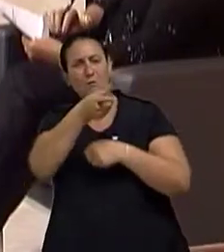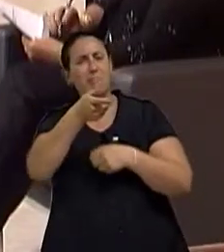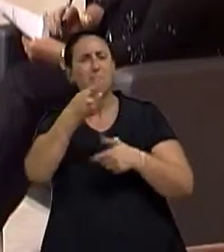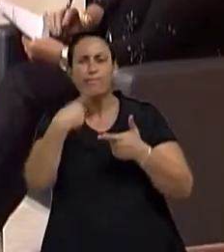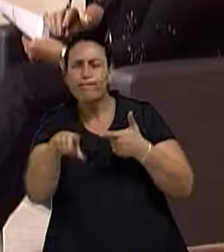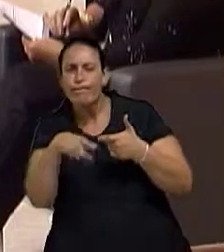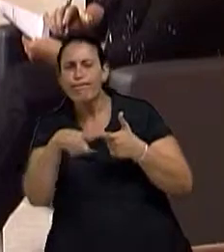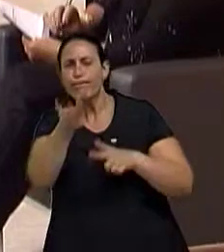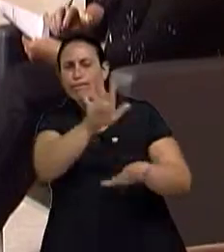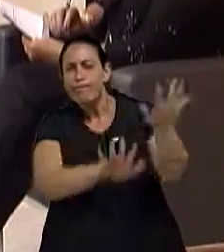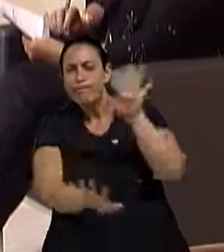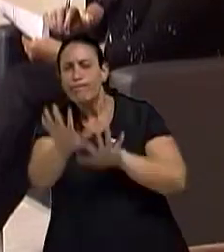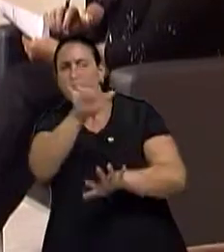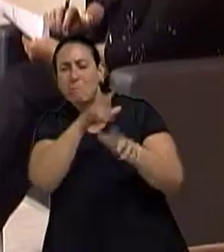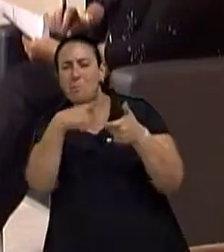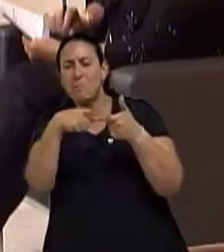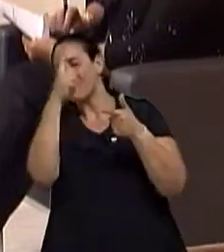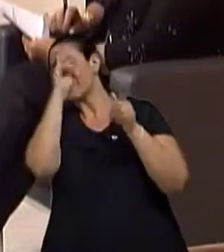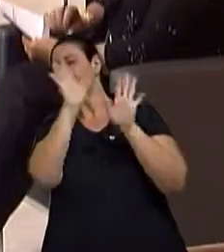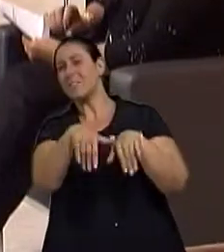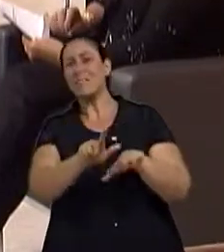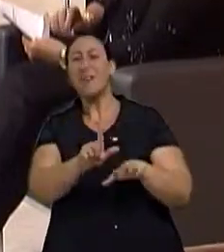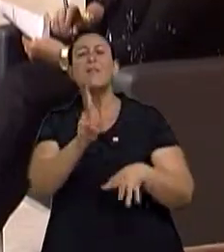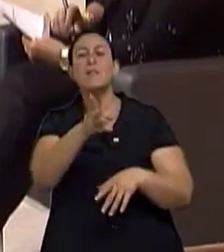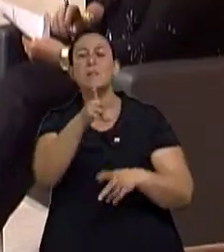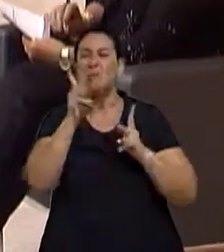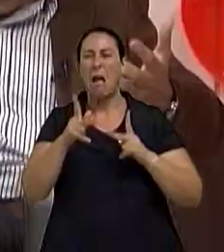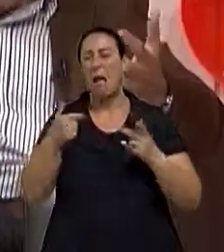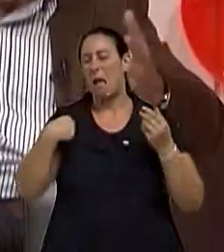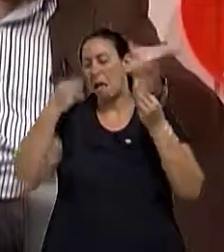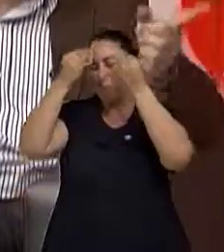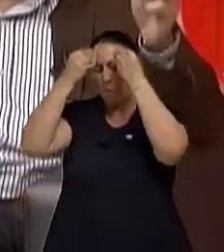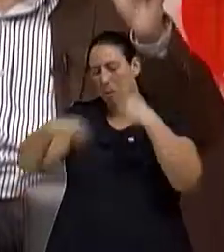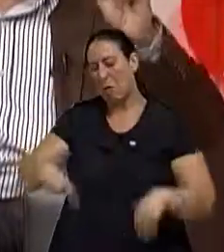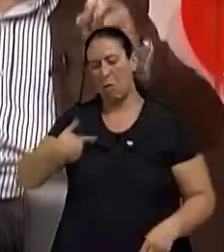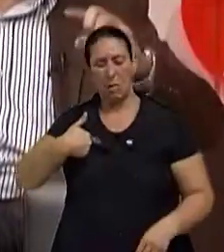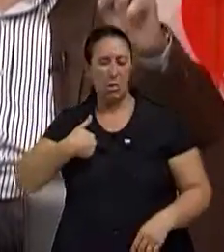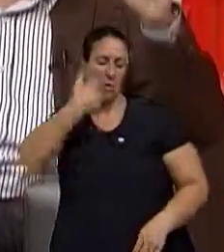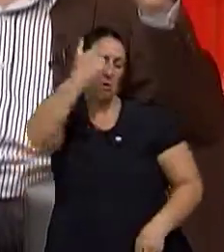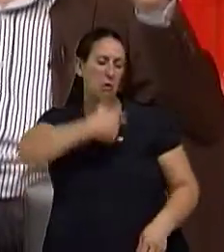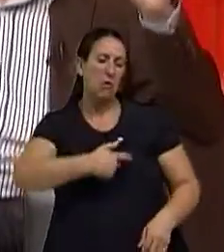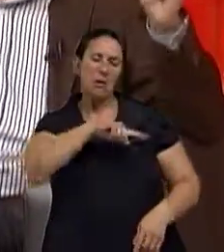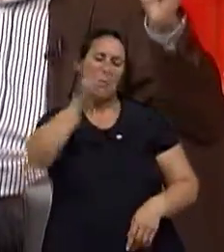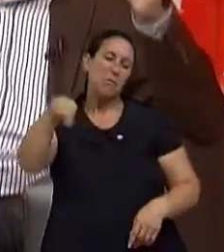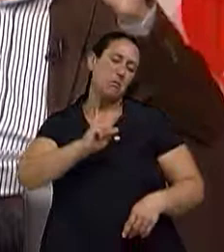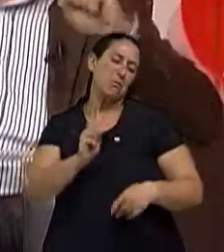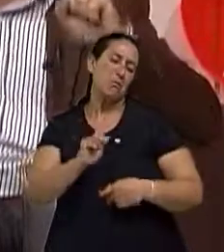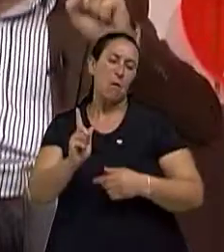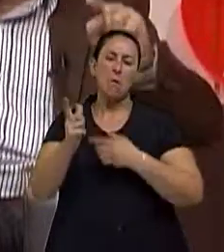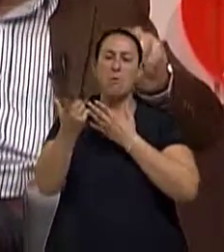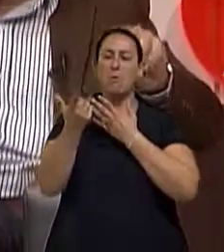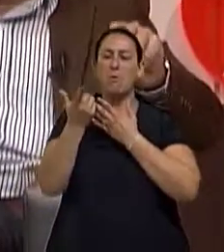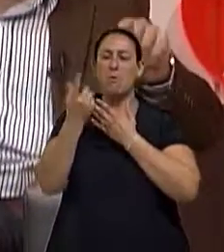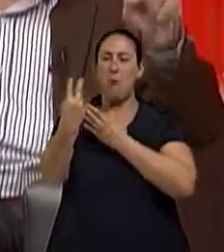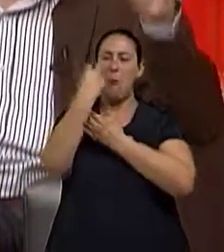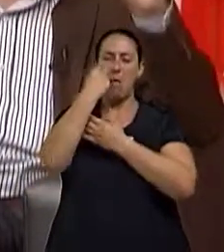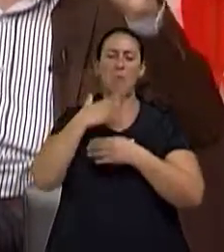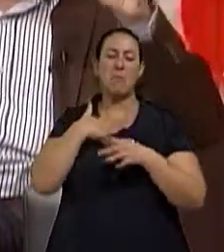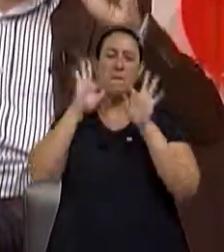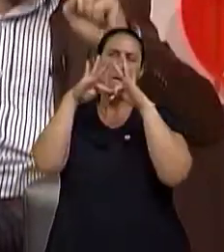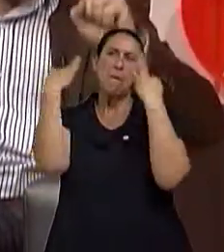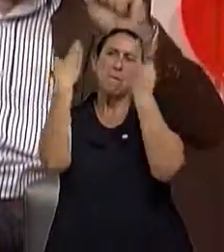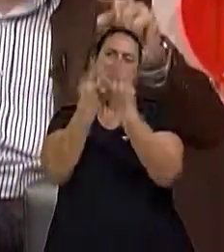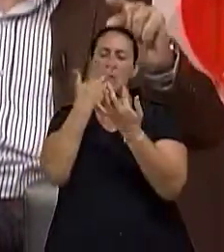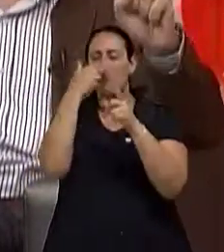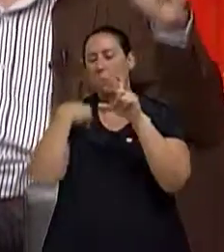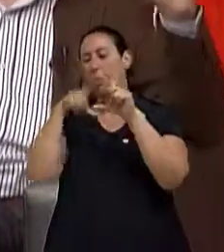de alerta, tipo, eu não sirvo mais para nada, eu sou só um fardo para a família. Isto é uma boa razão para a